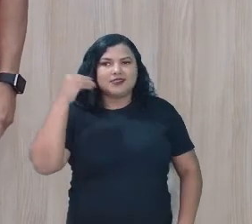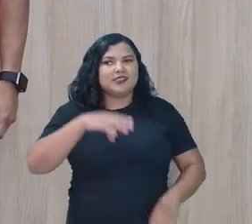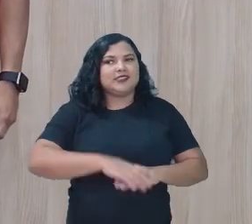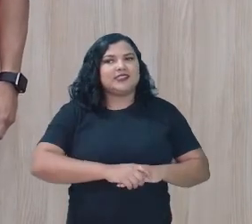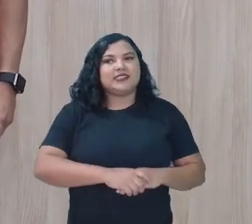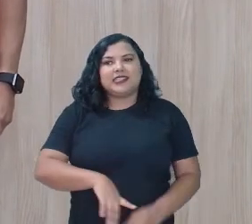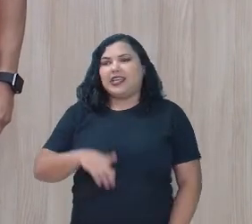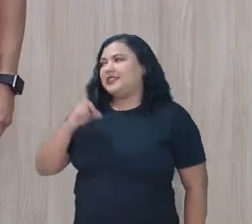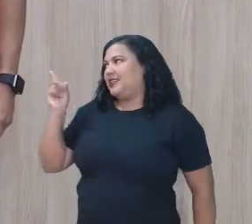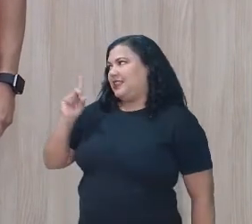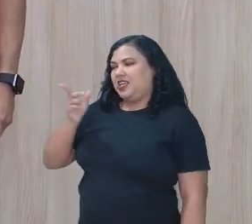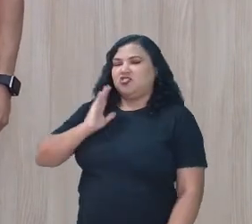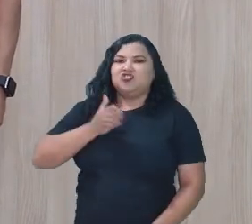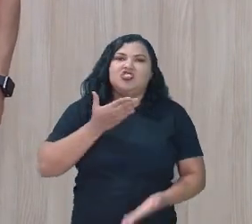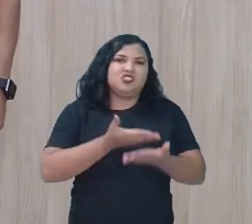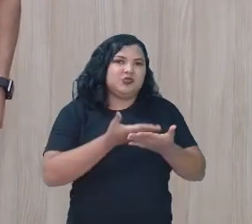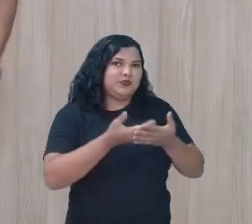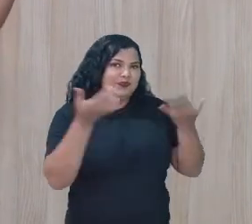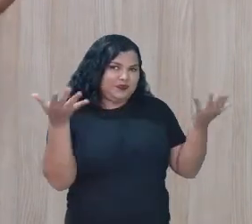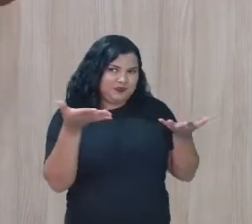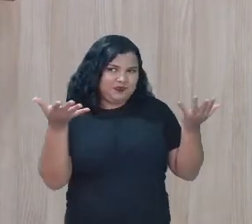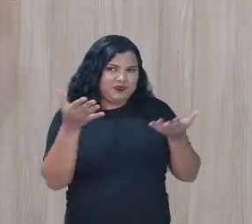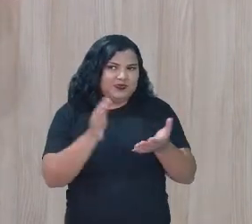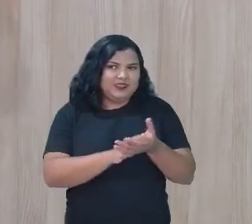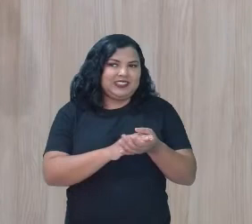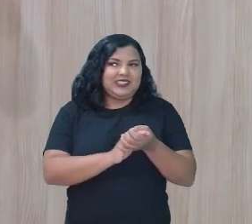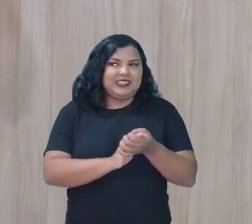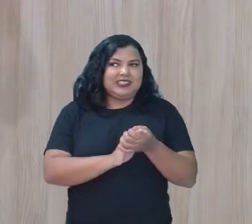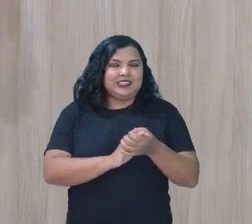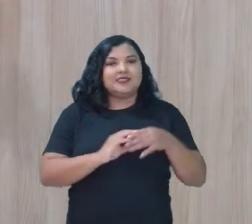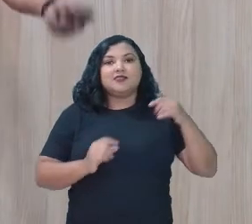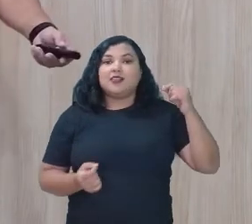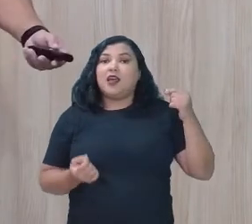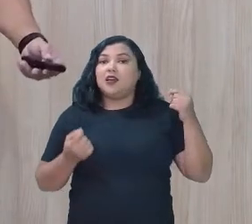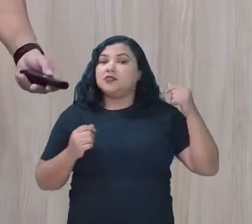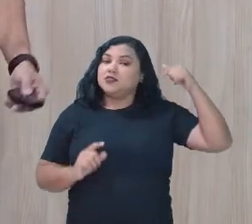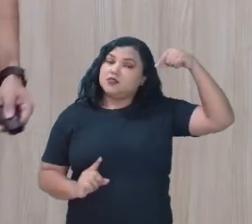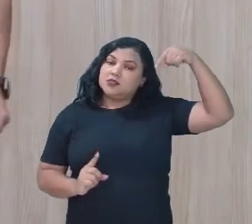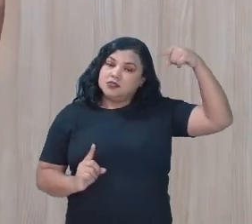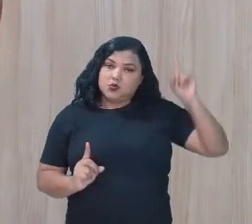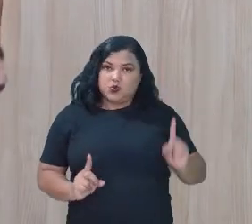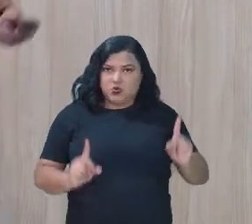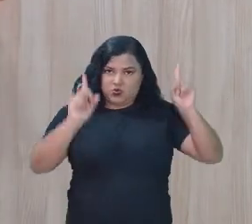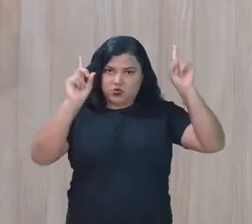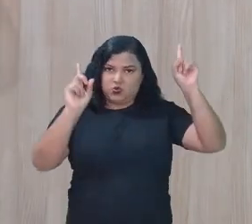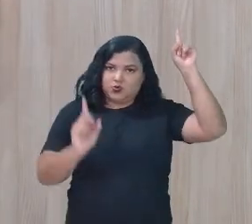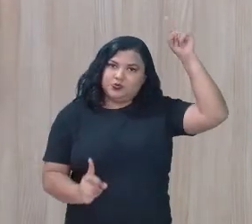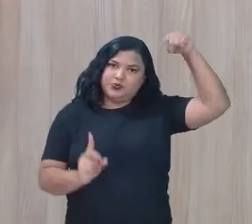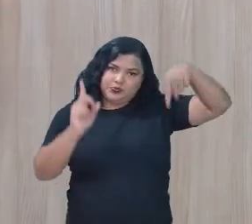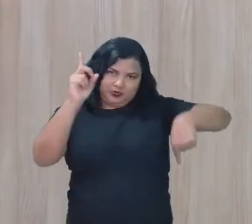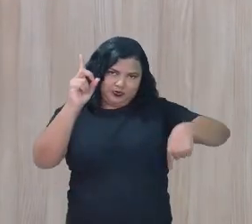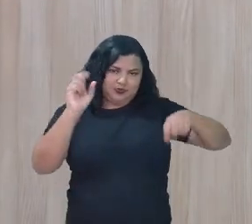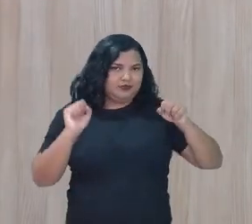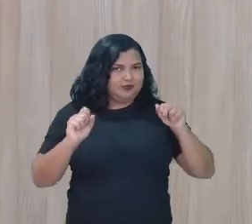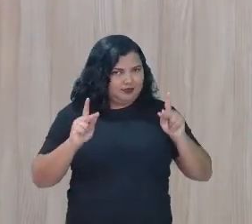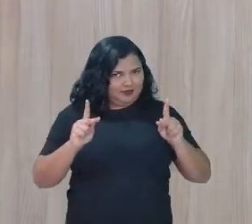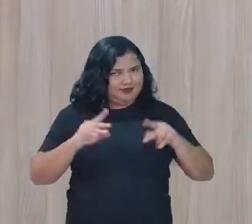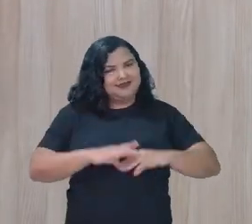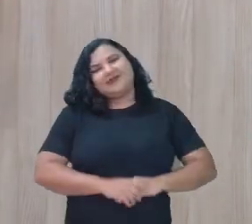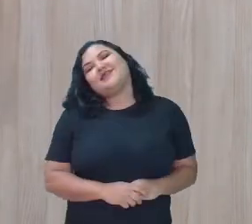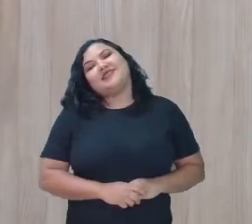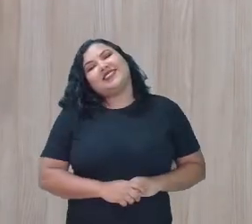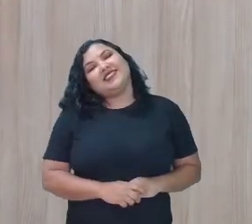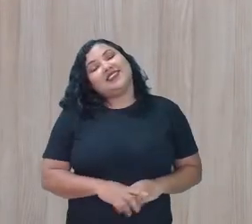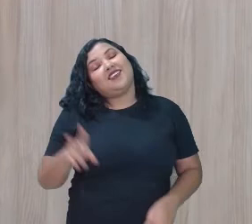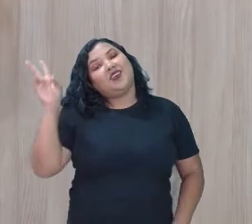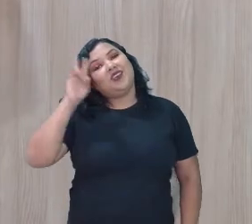tá? Dessa ideia que a gente trouxe aqui para você das grandezas diretamente e das grandezas inversamente proporcional, tá